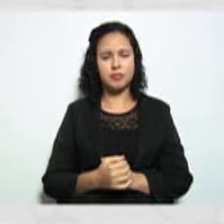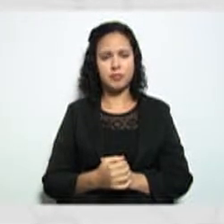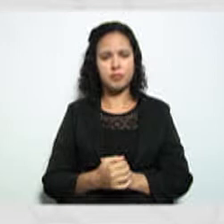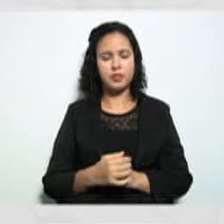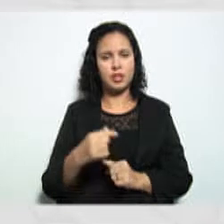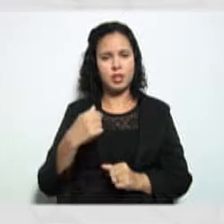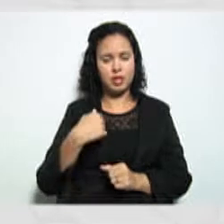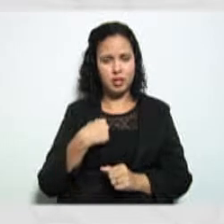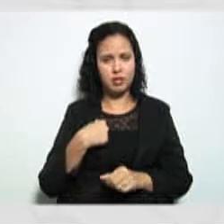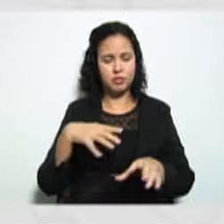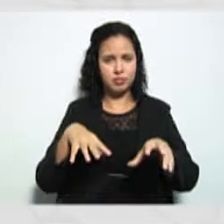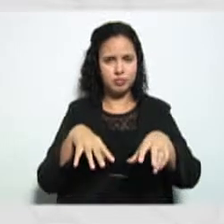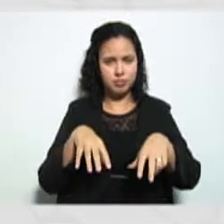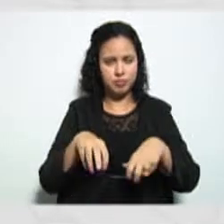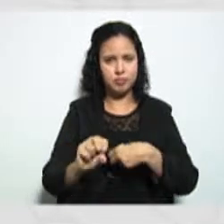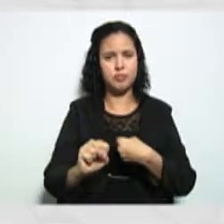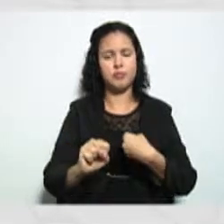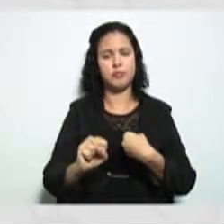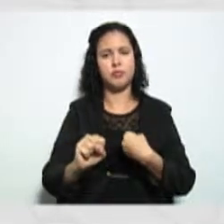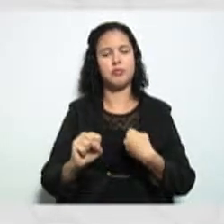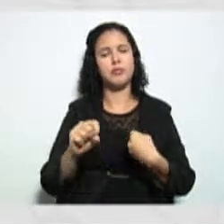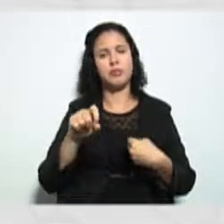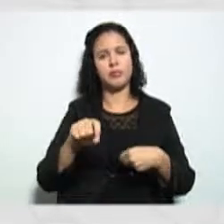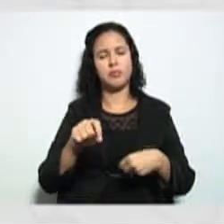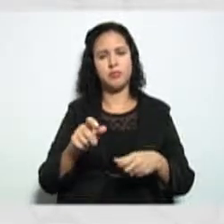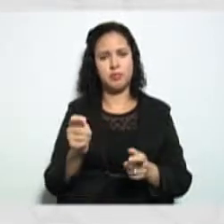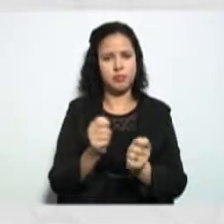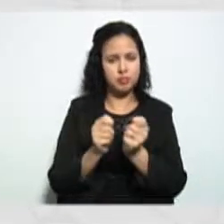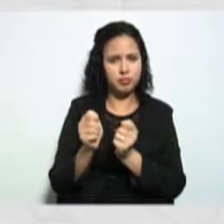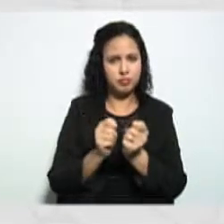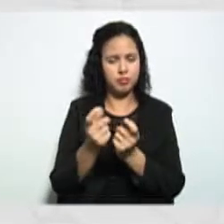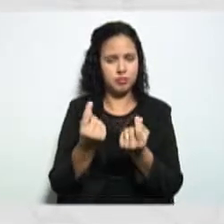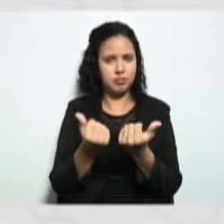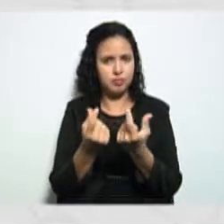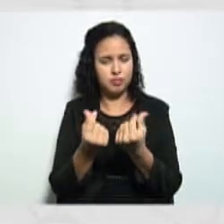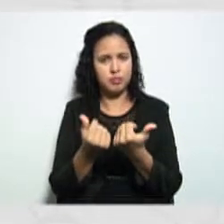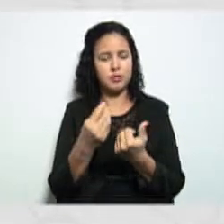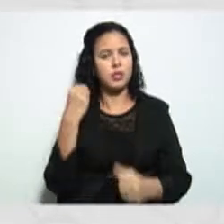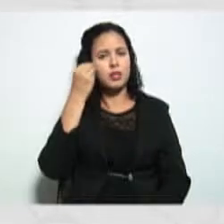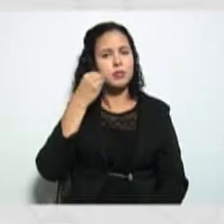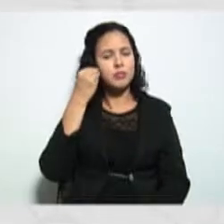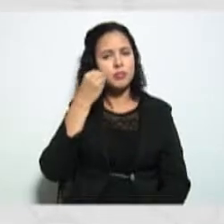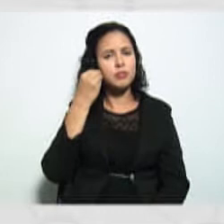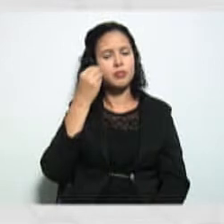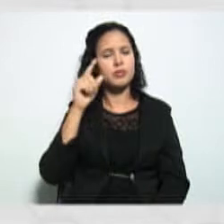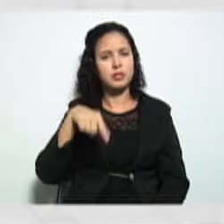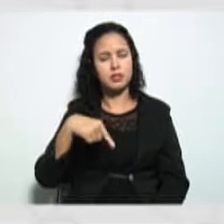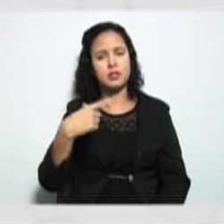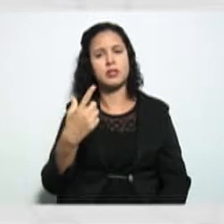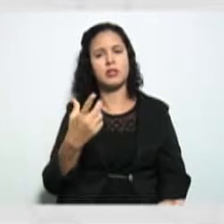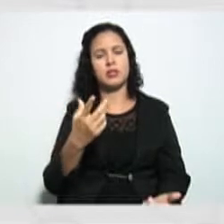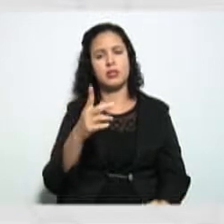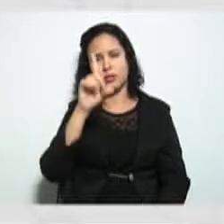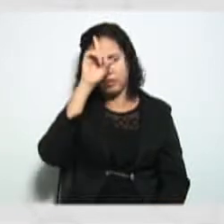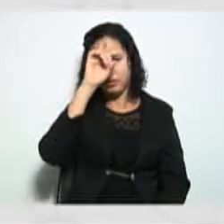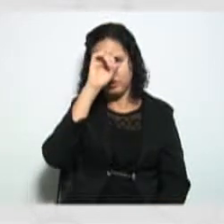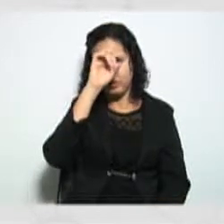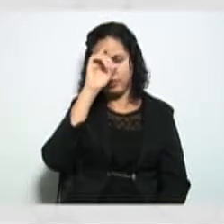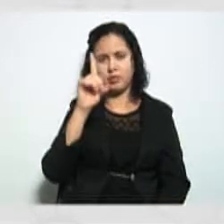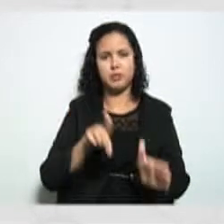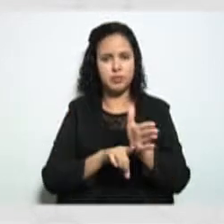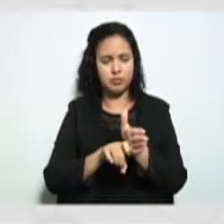Eu sou economista formado pela Universidade Federal do Paraná. A minha experiência profissional é como economista na CESAL, no Hospital Regional de